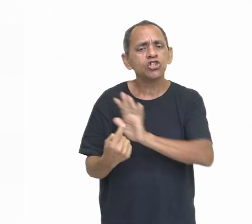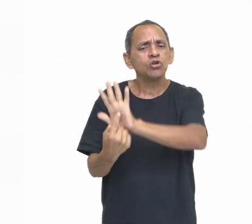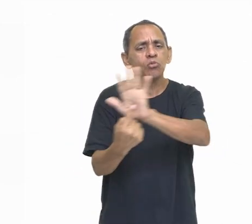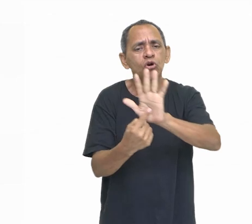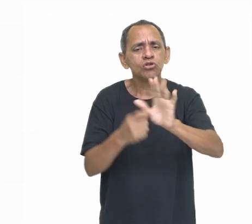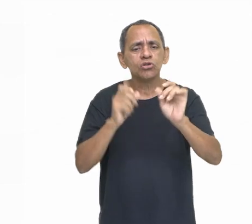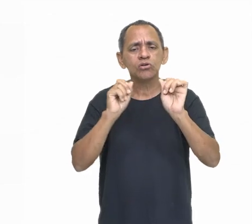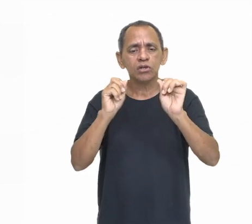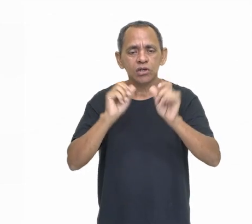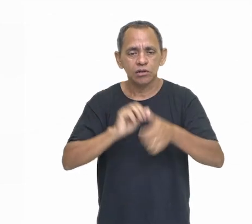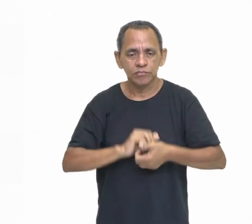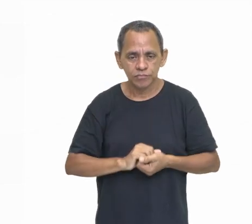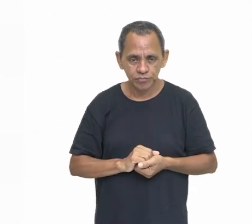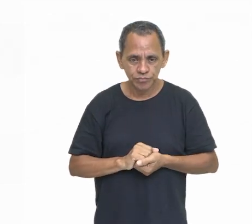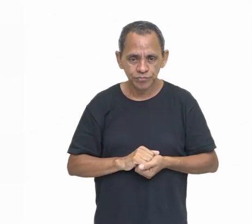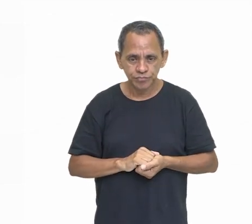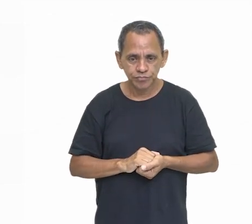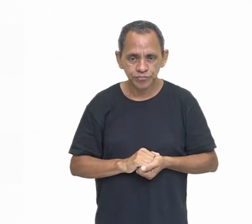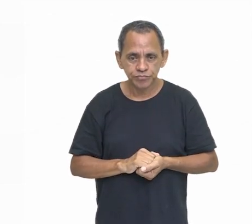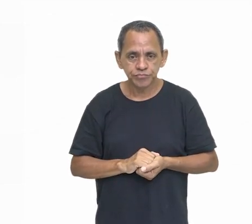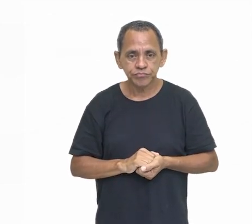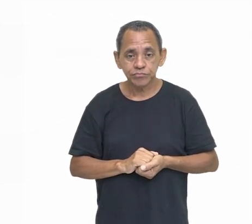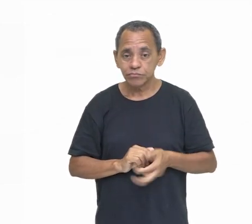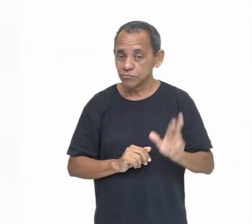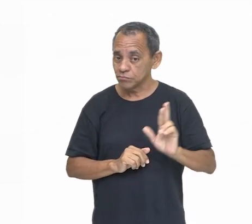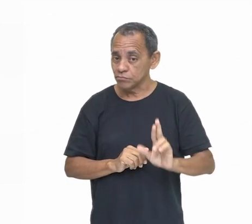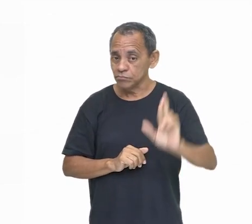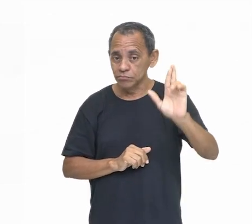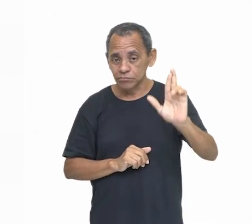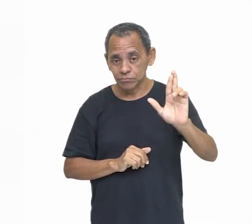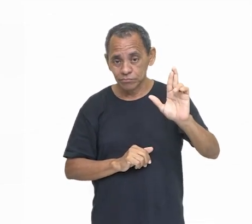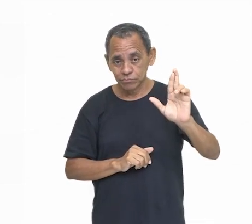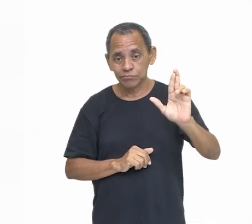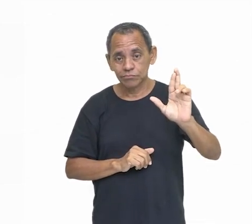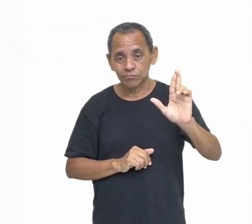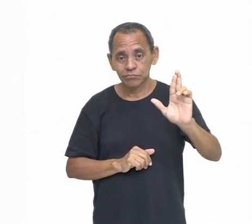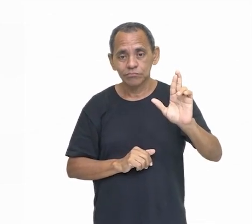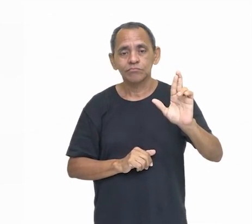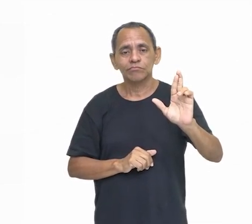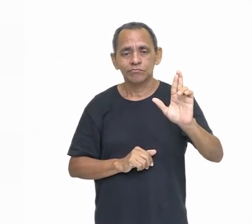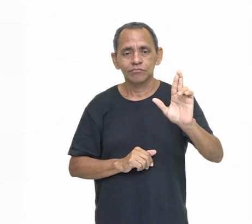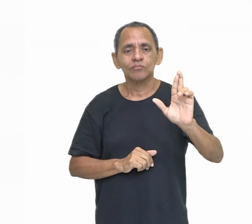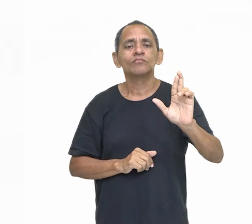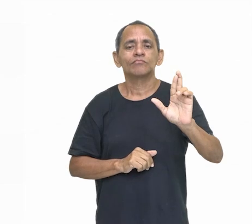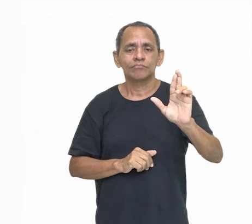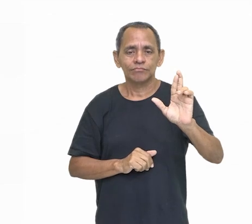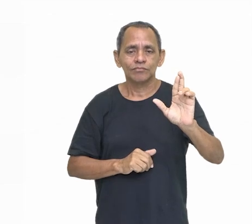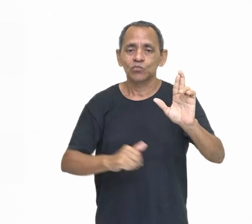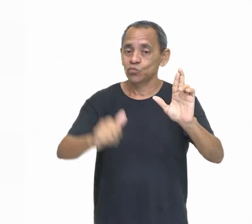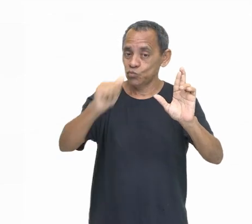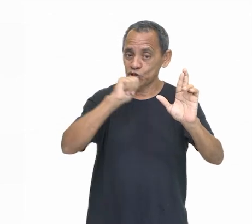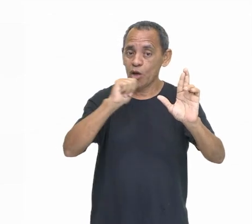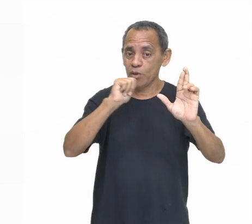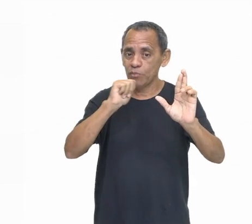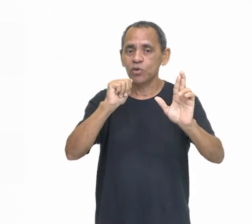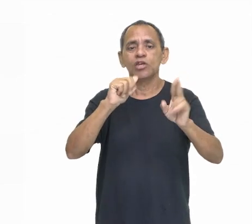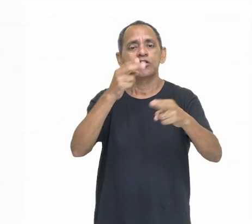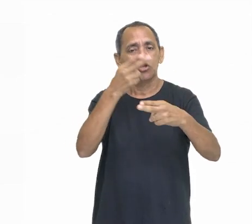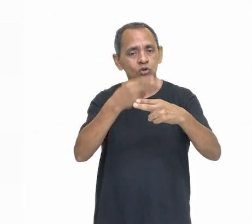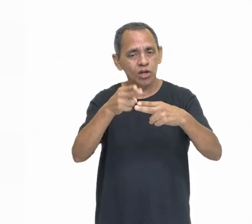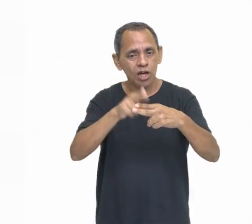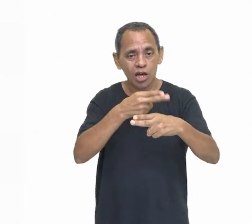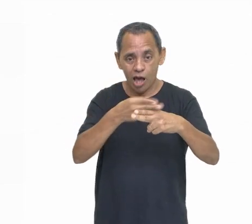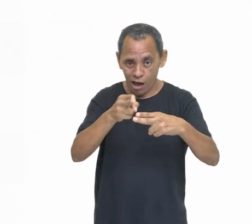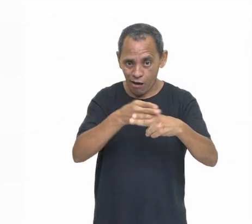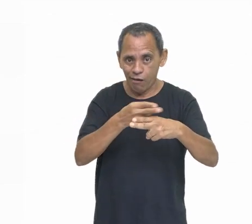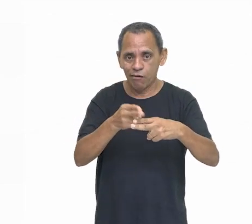recorte de justamente a representação ali da bebida. Então você percebe, né,